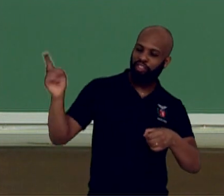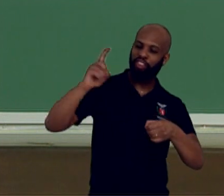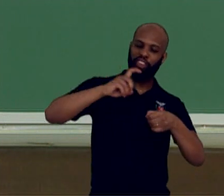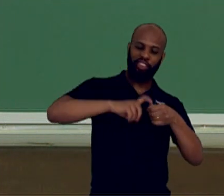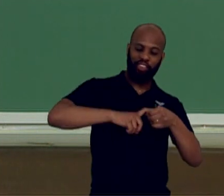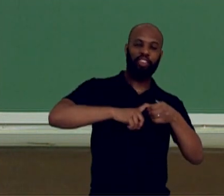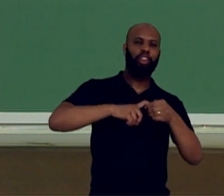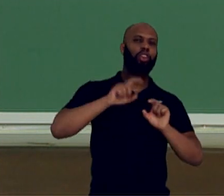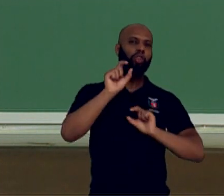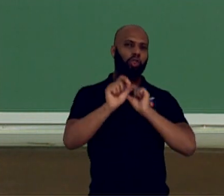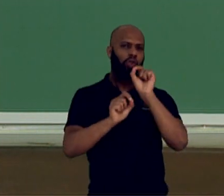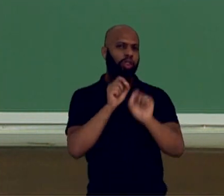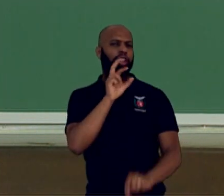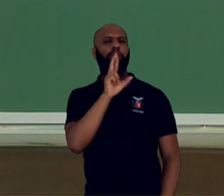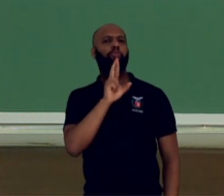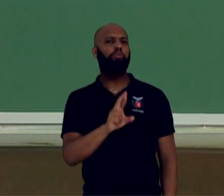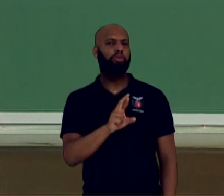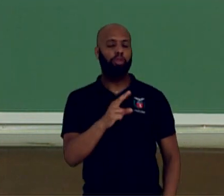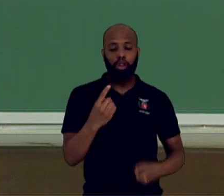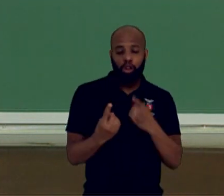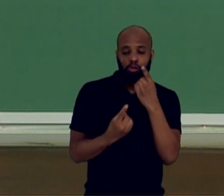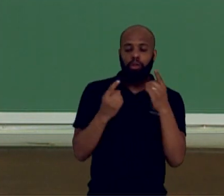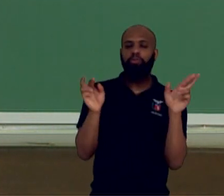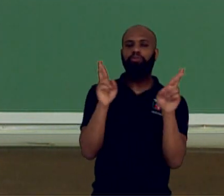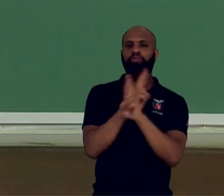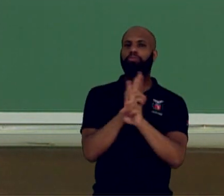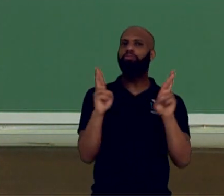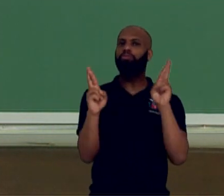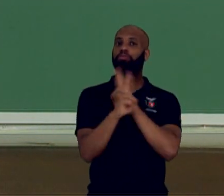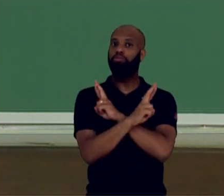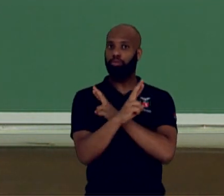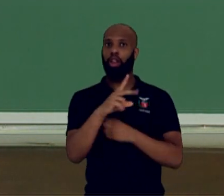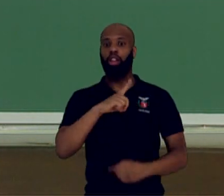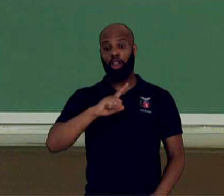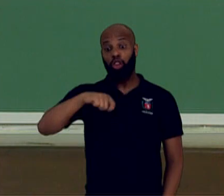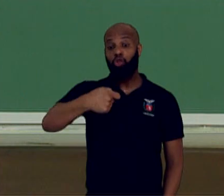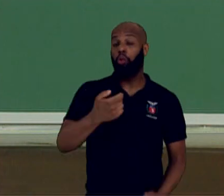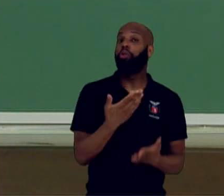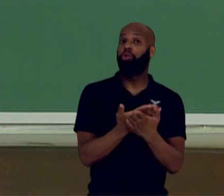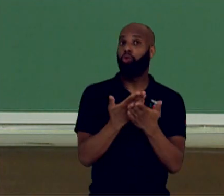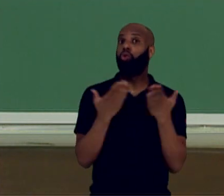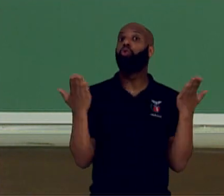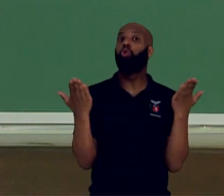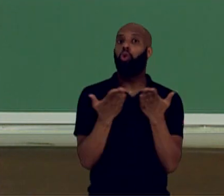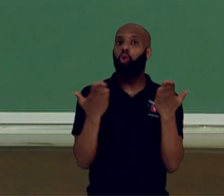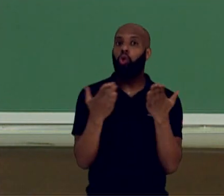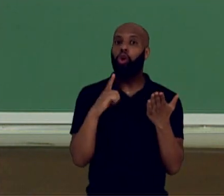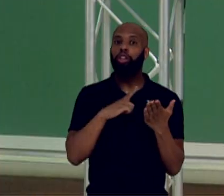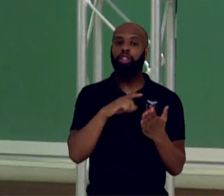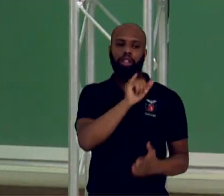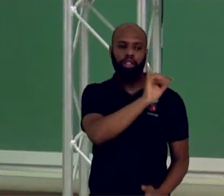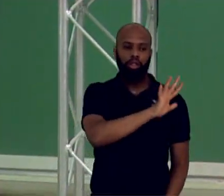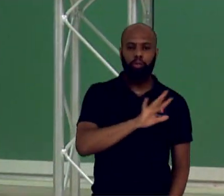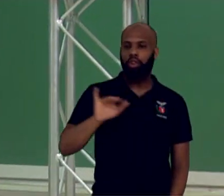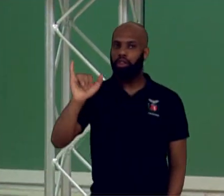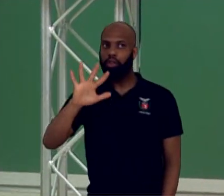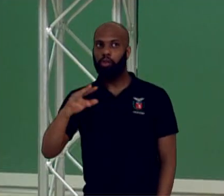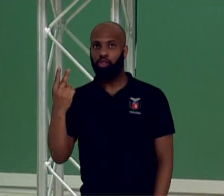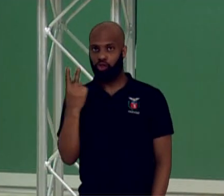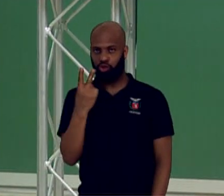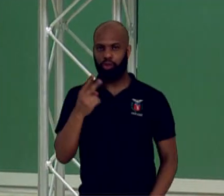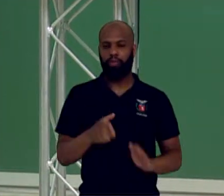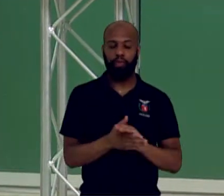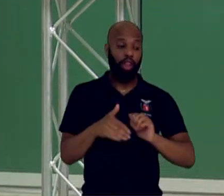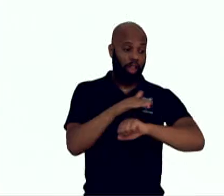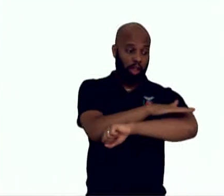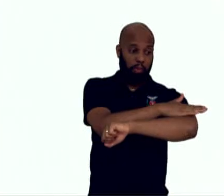Voltei. E aí, o que vocês responderam? Qual a relação, segundo o nosso estudo, nossa aula, entre as duas imagens? A